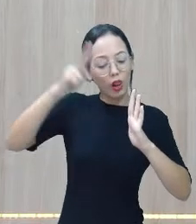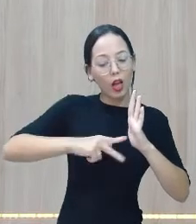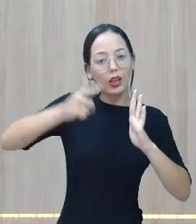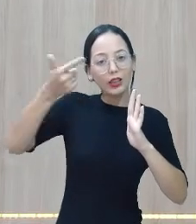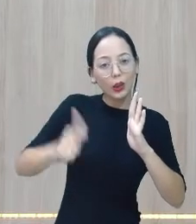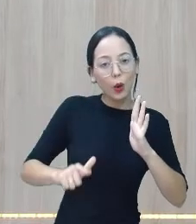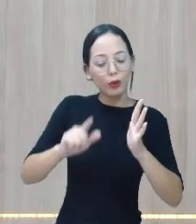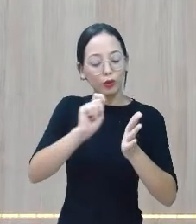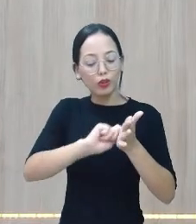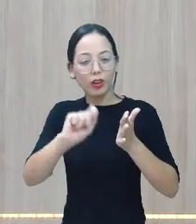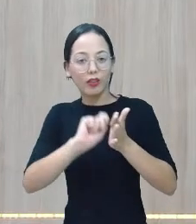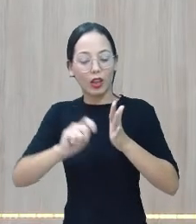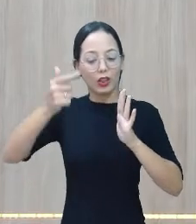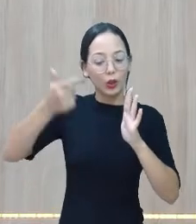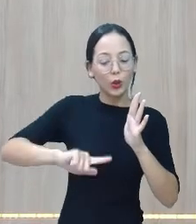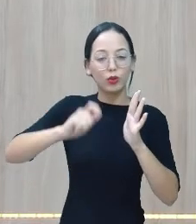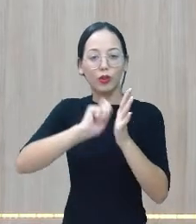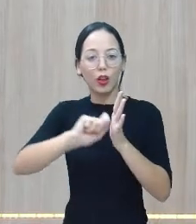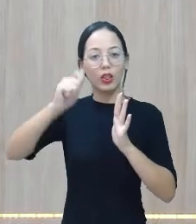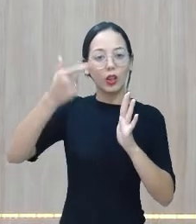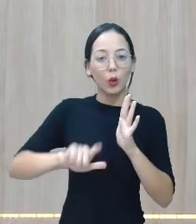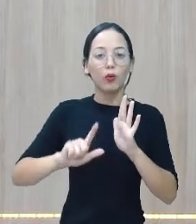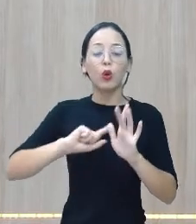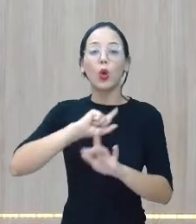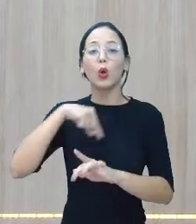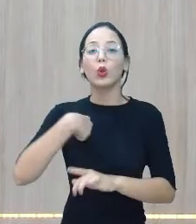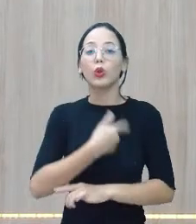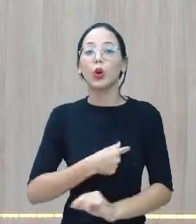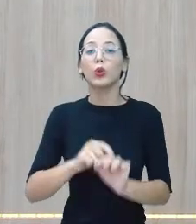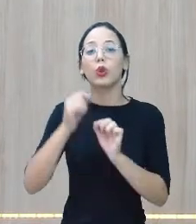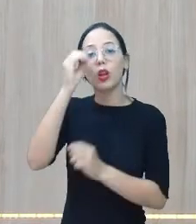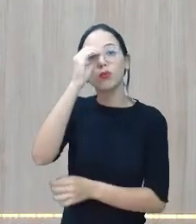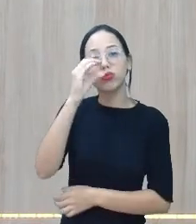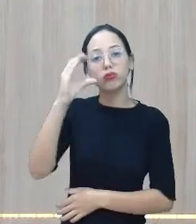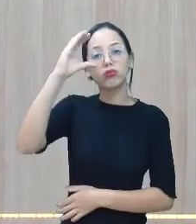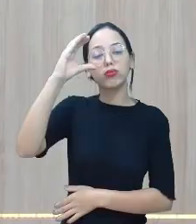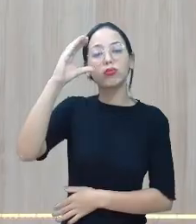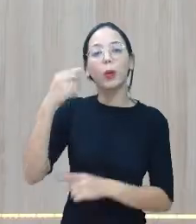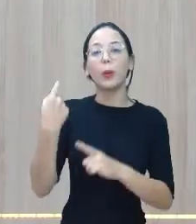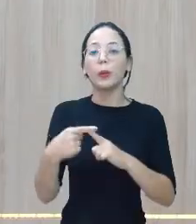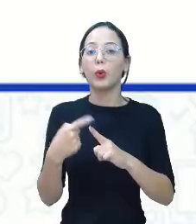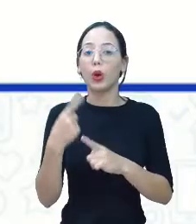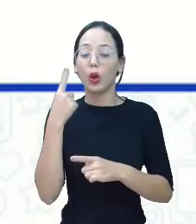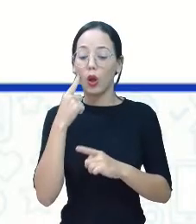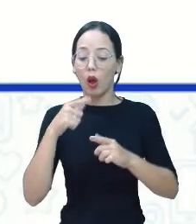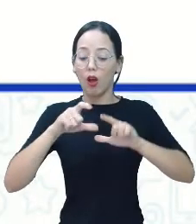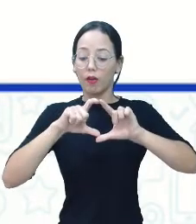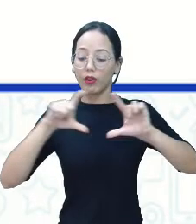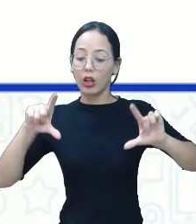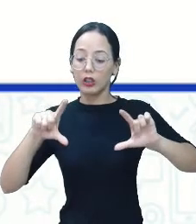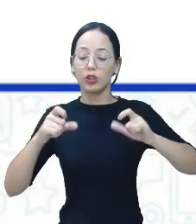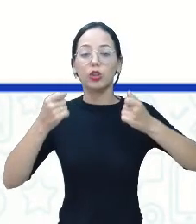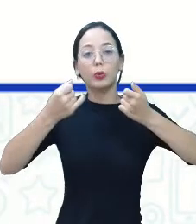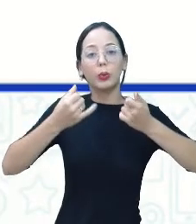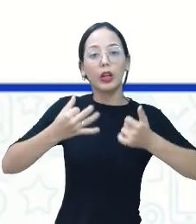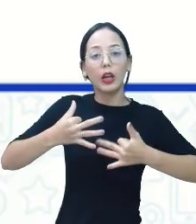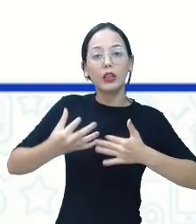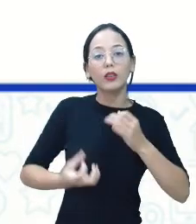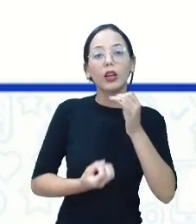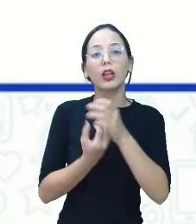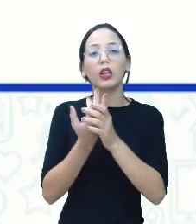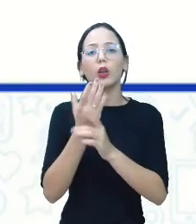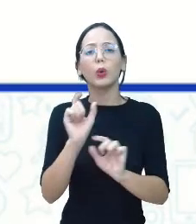escrever, reescrever. Não é? Estamos construindo esse aprendizado. Uma oração explicativa gera